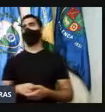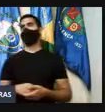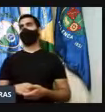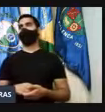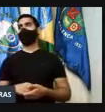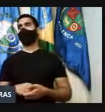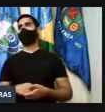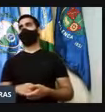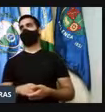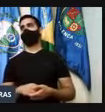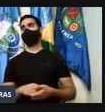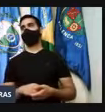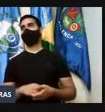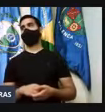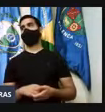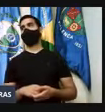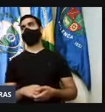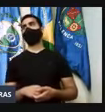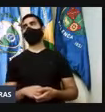Saulo de Tarso.